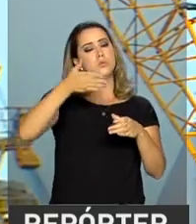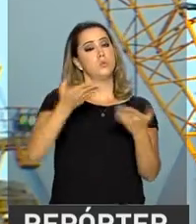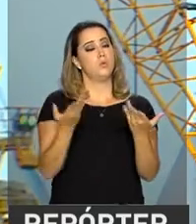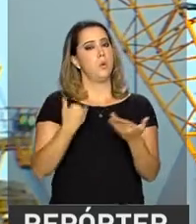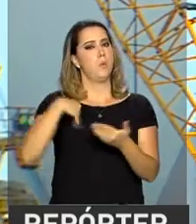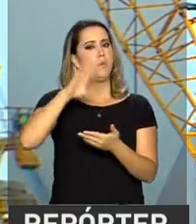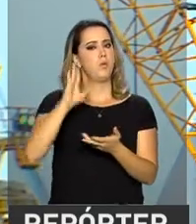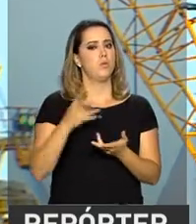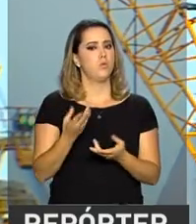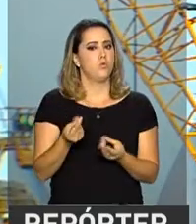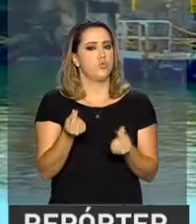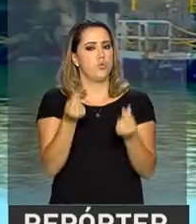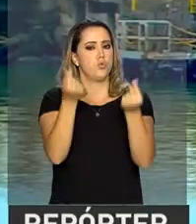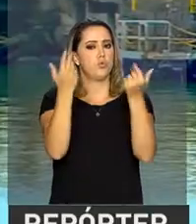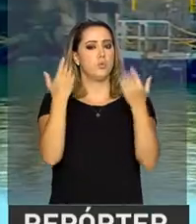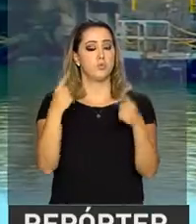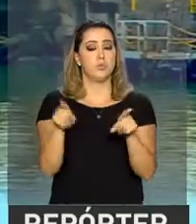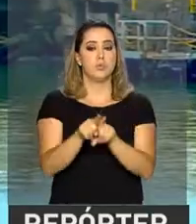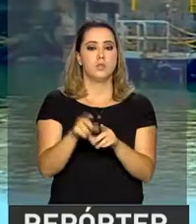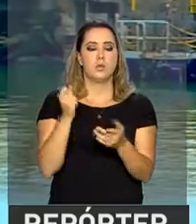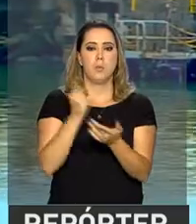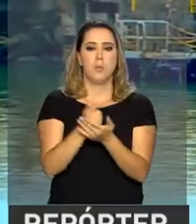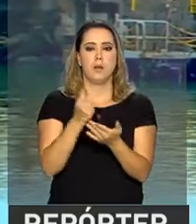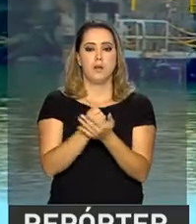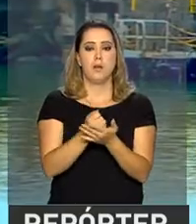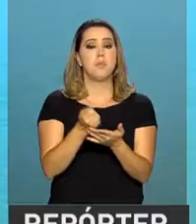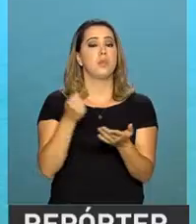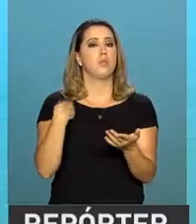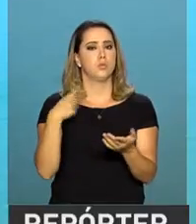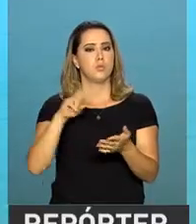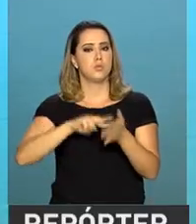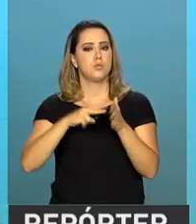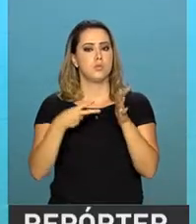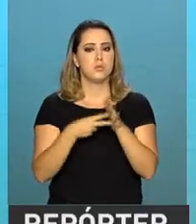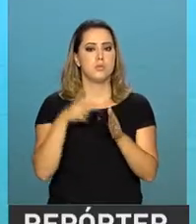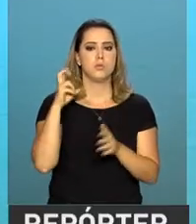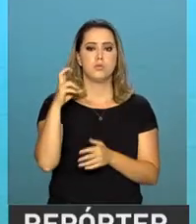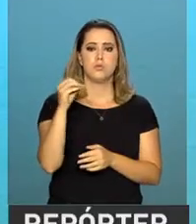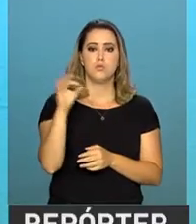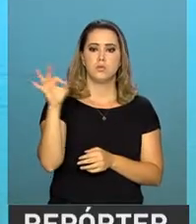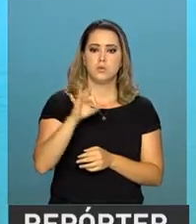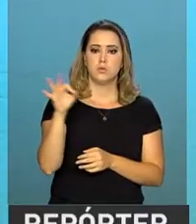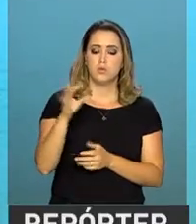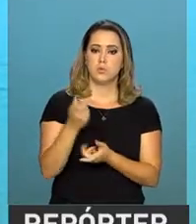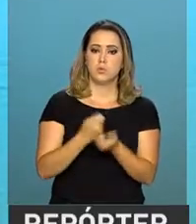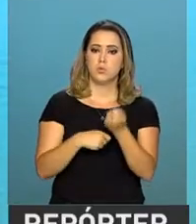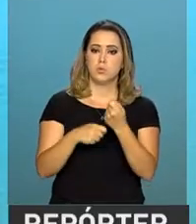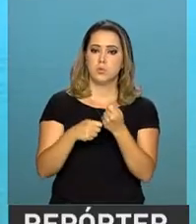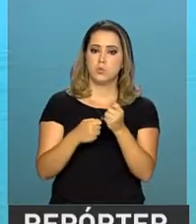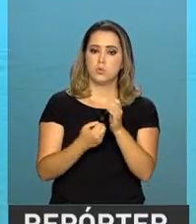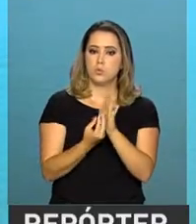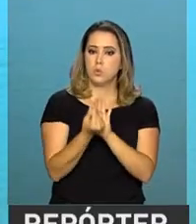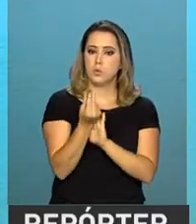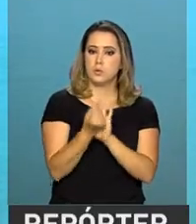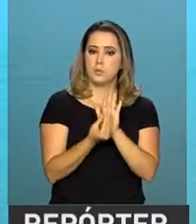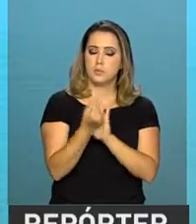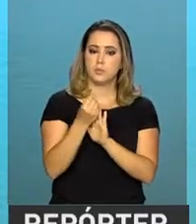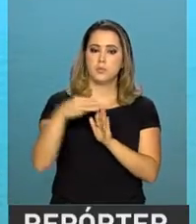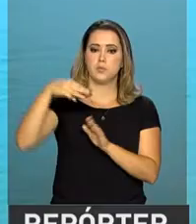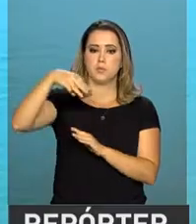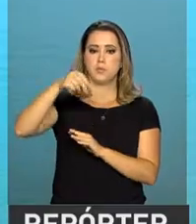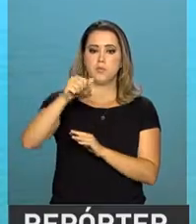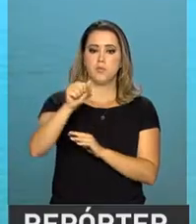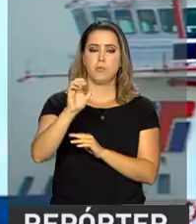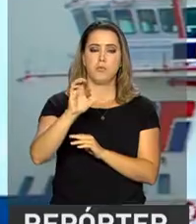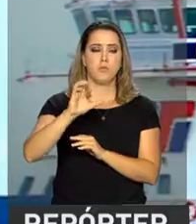tantos royalties que a cobrança passou a responder por 50 por cento do orçamento de macaé em 2011